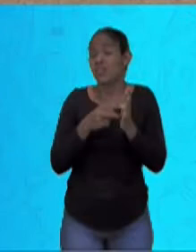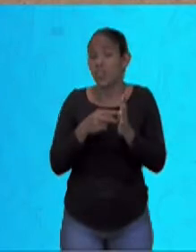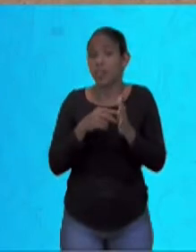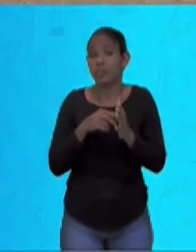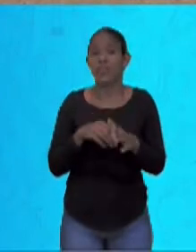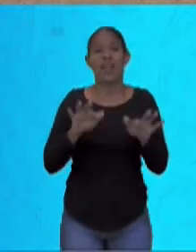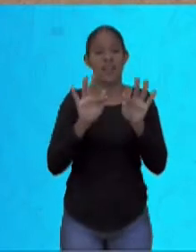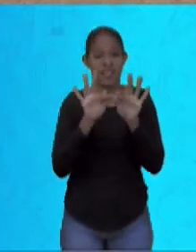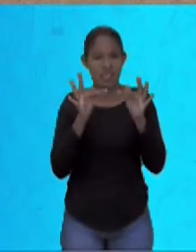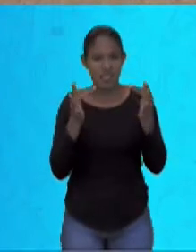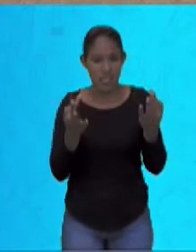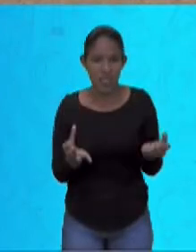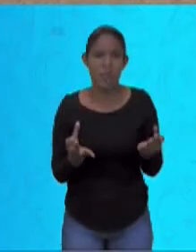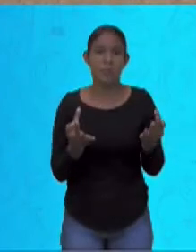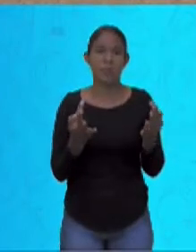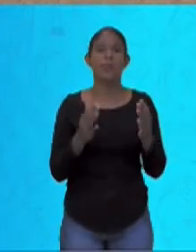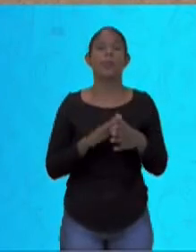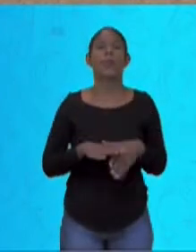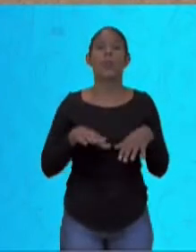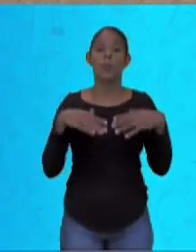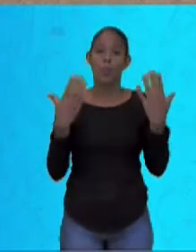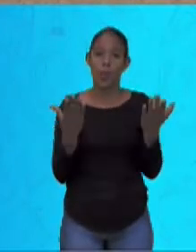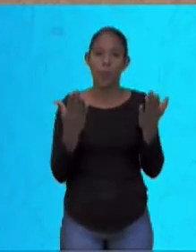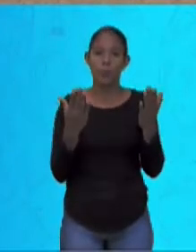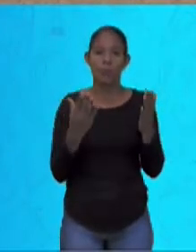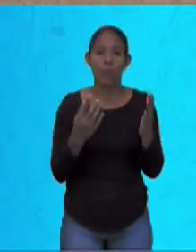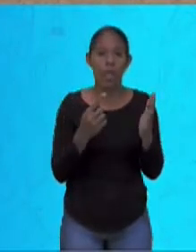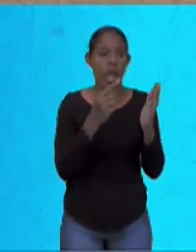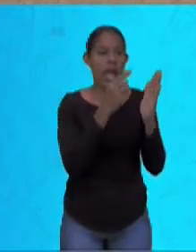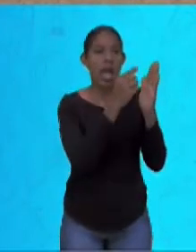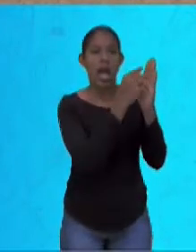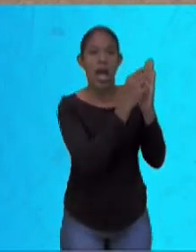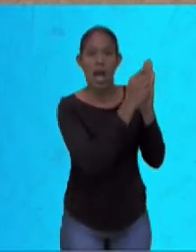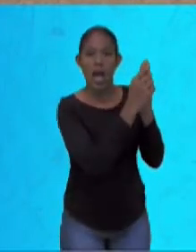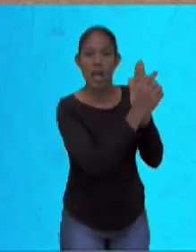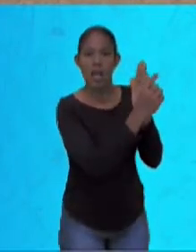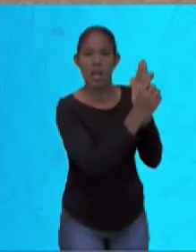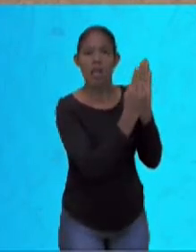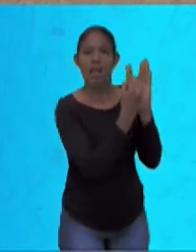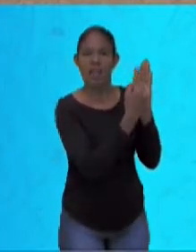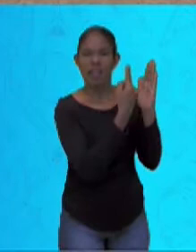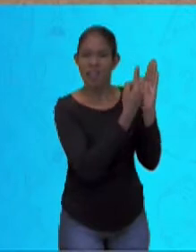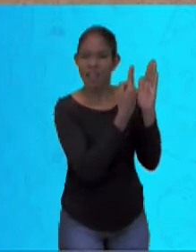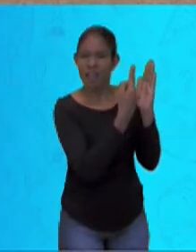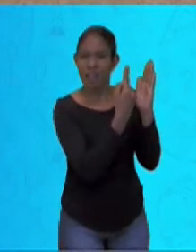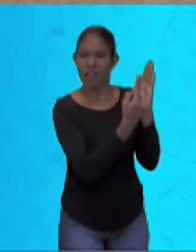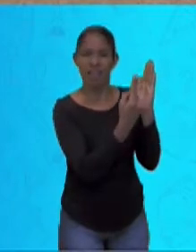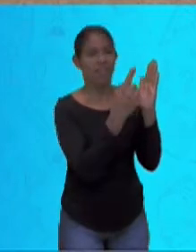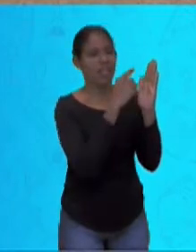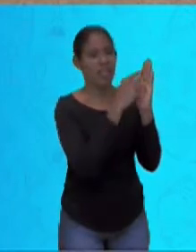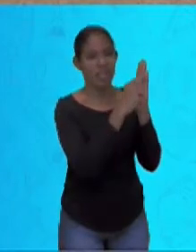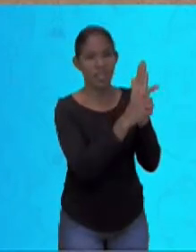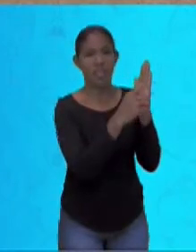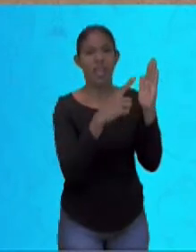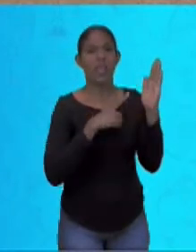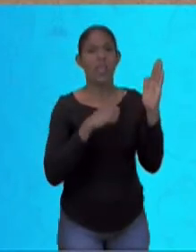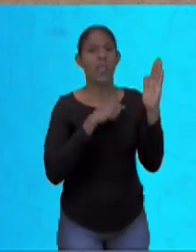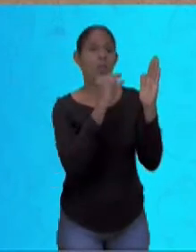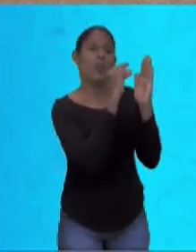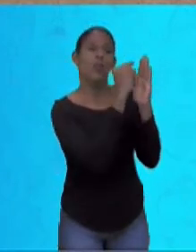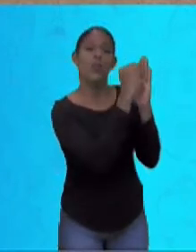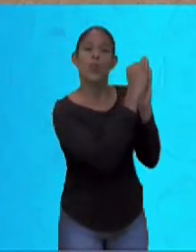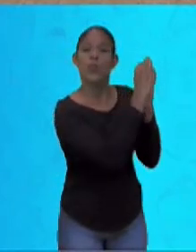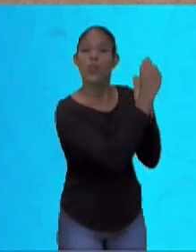verso. E para aquele conjunto de linhas, eu tenho estrofe. Essa é a estrutura do